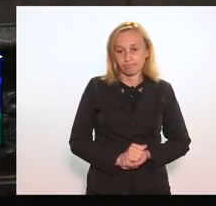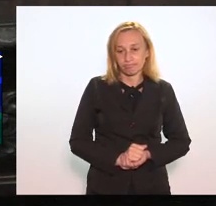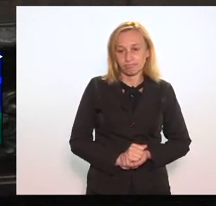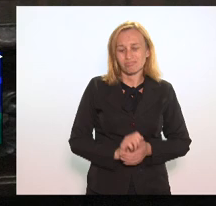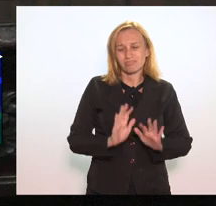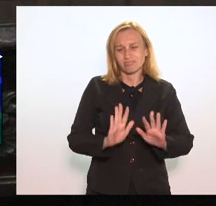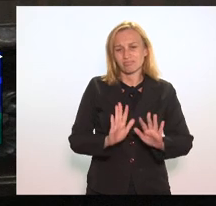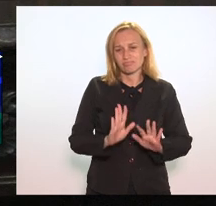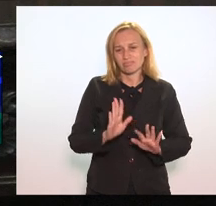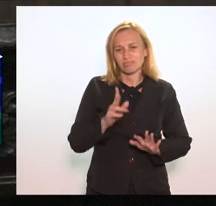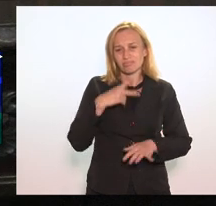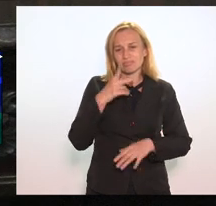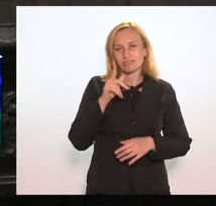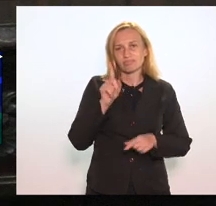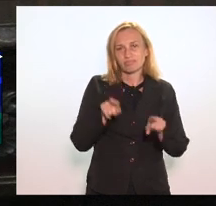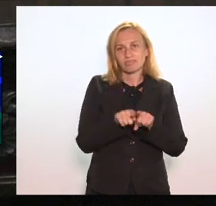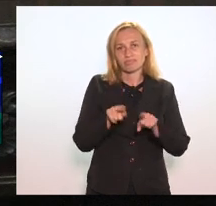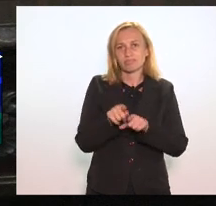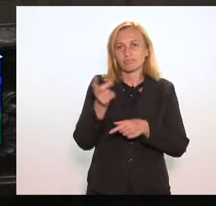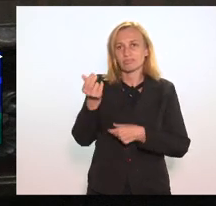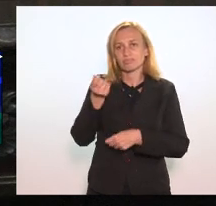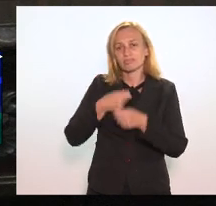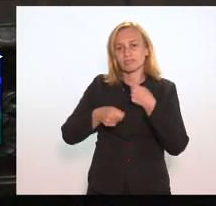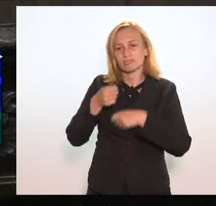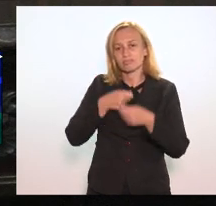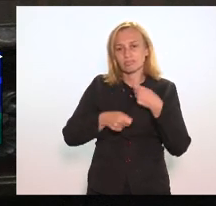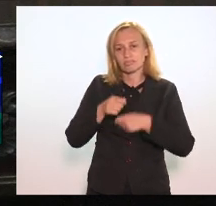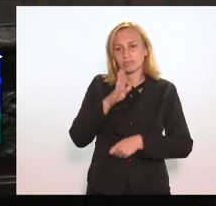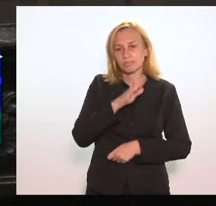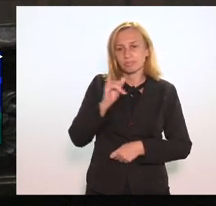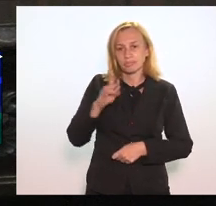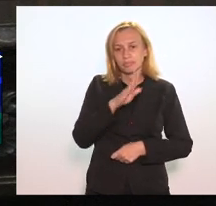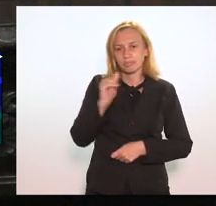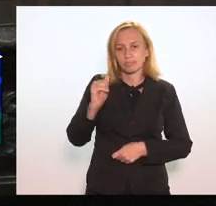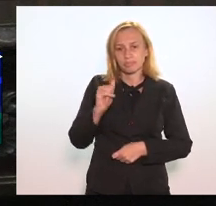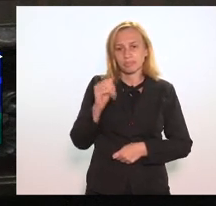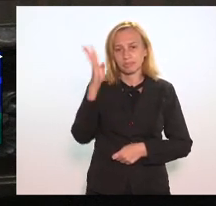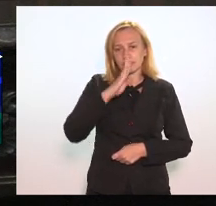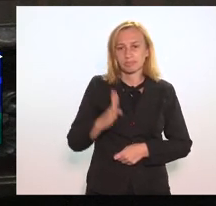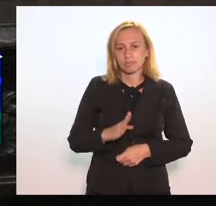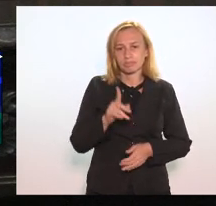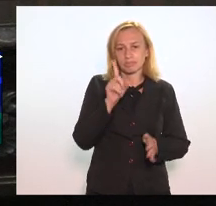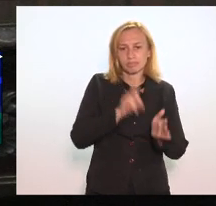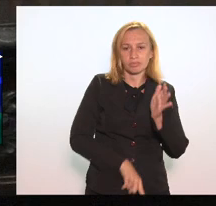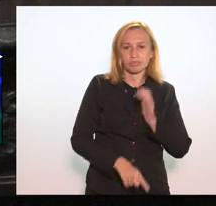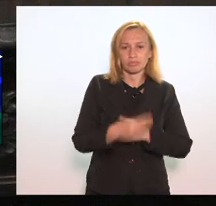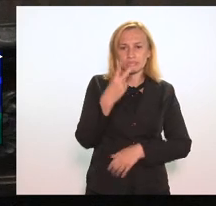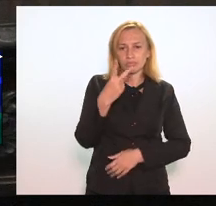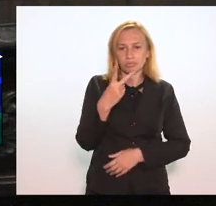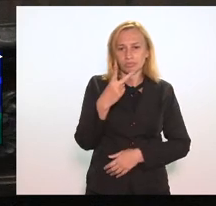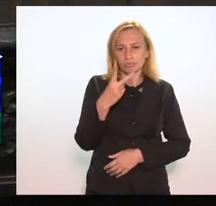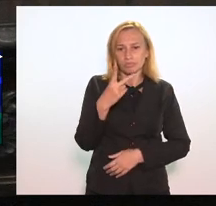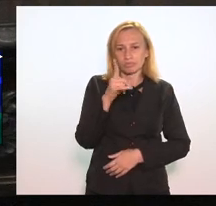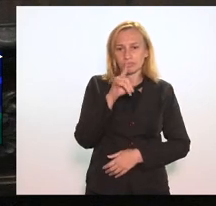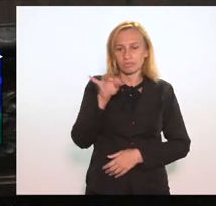é mas vamos falar também de Economia o PIB do Brasil diminuiu dois dígitos